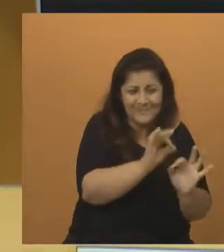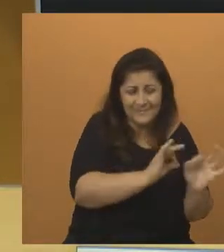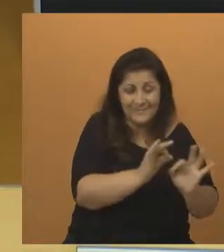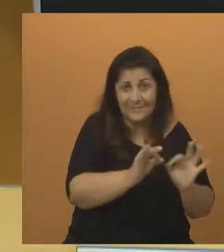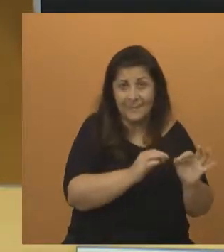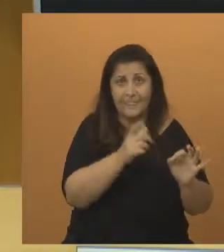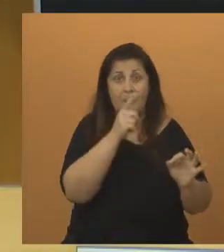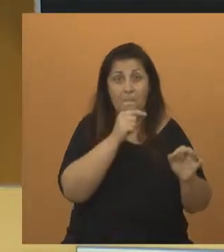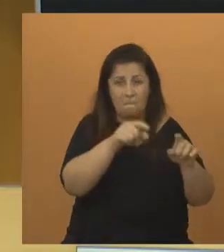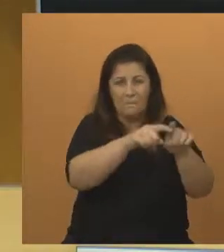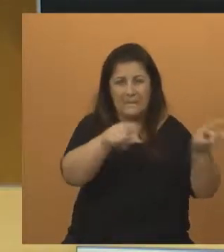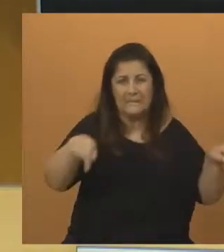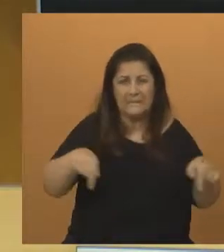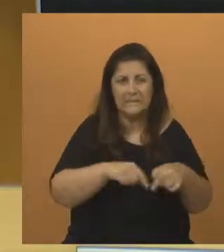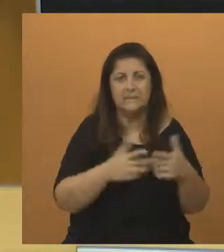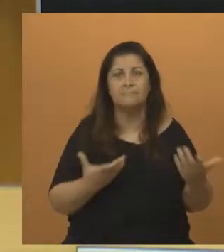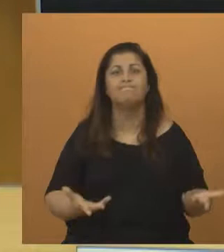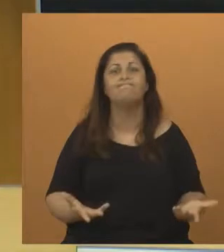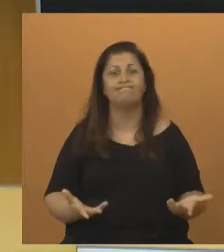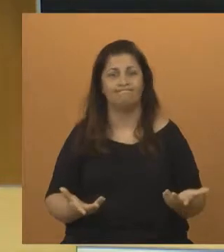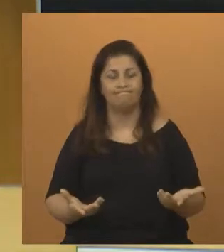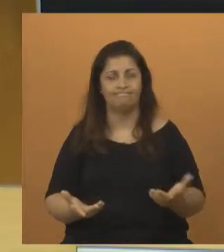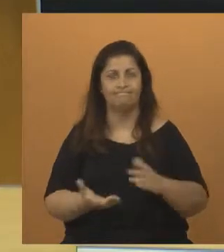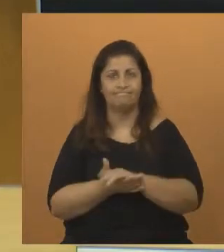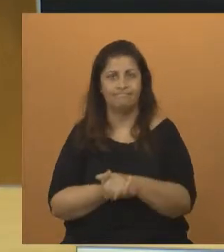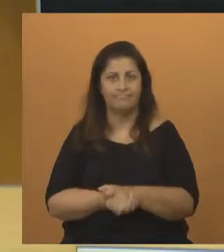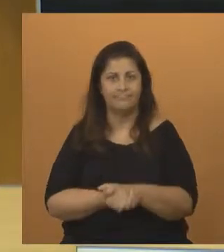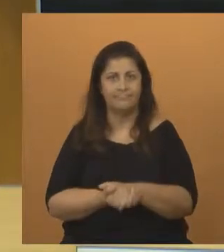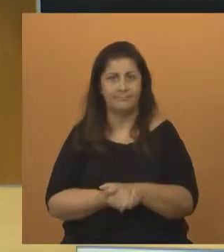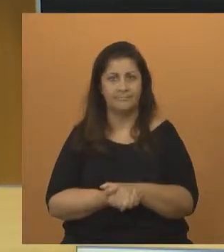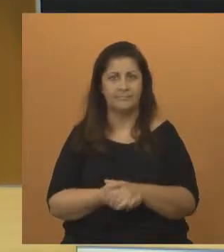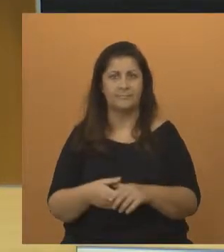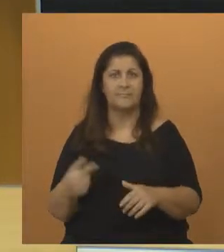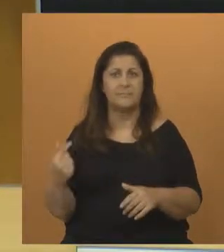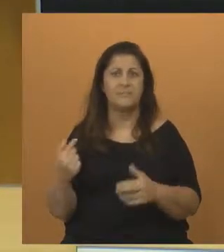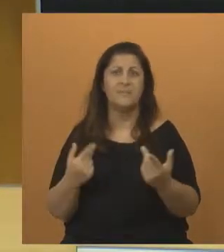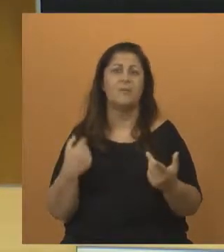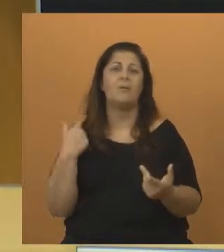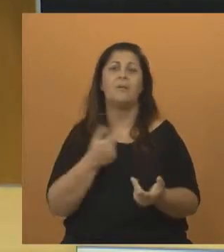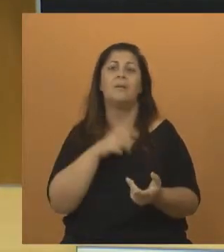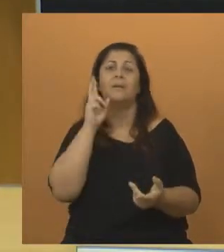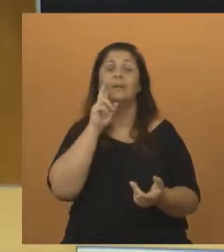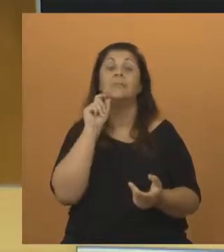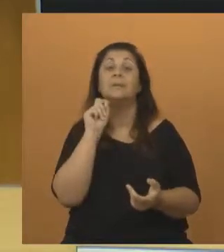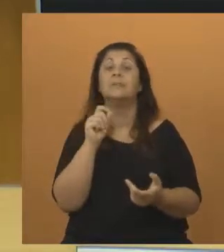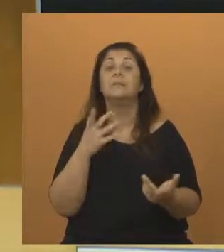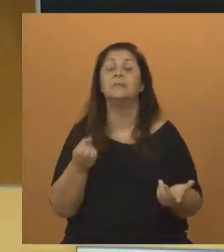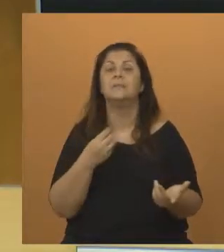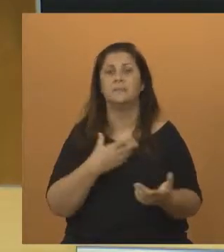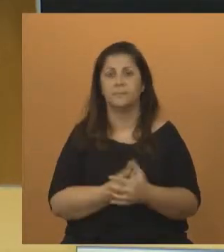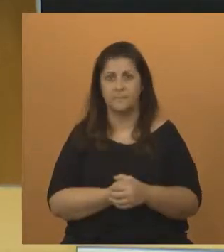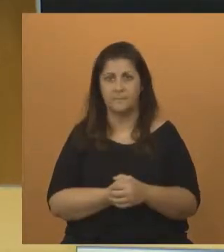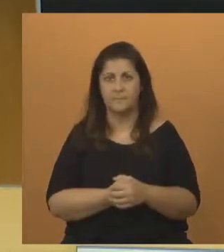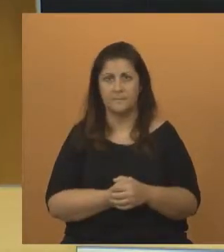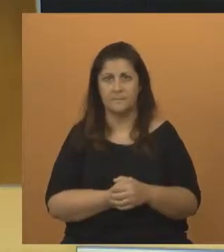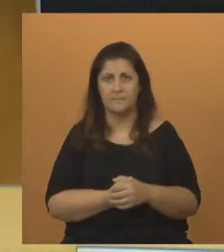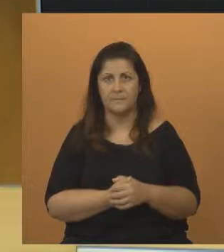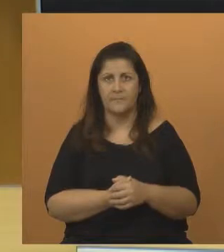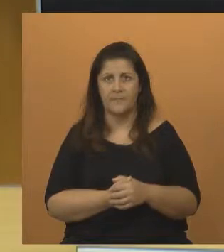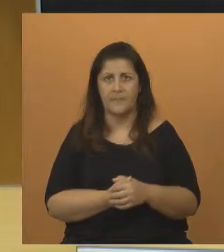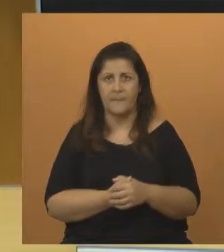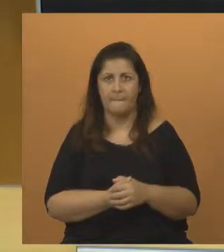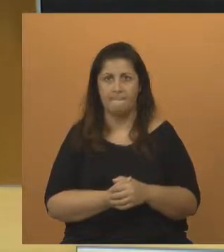que vai dar. E essa, como foi lembrado também, quem vai ser favorecido nesse convênio,